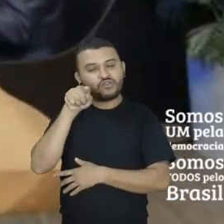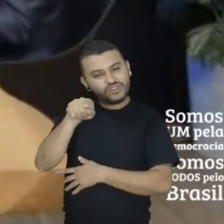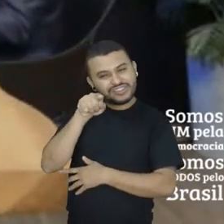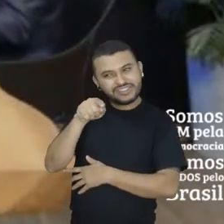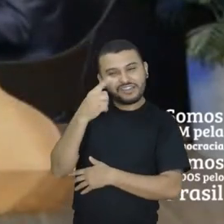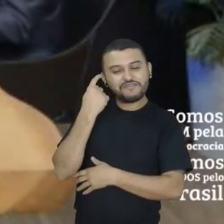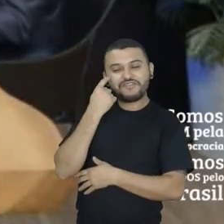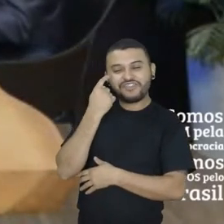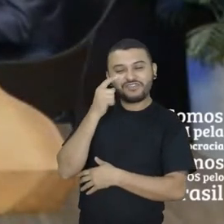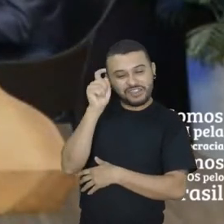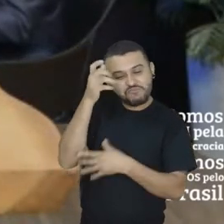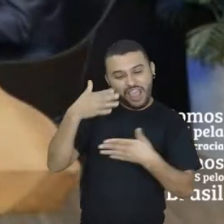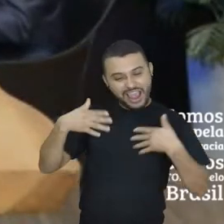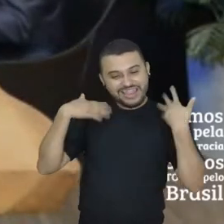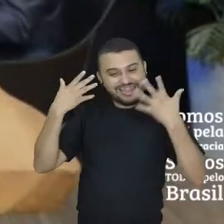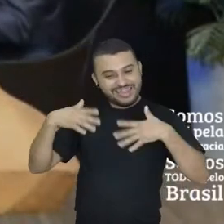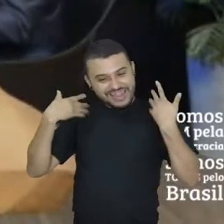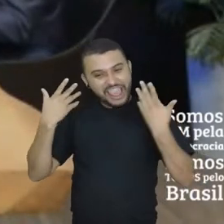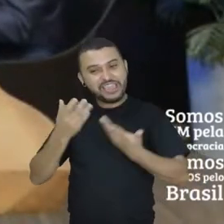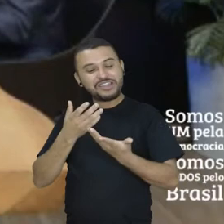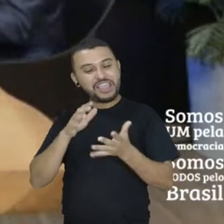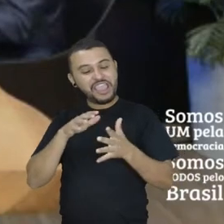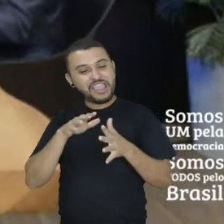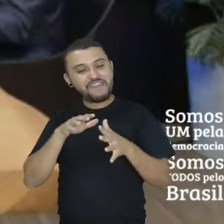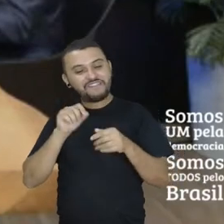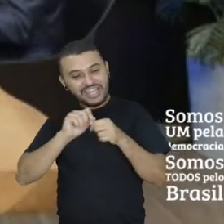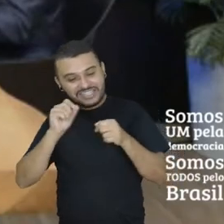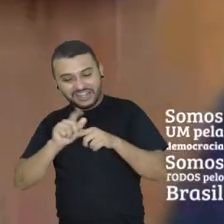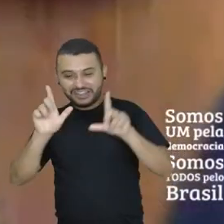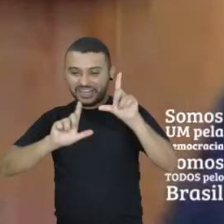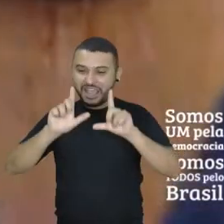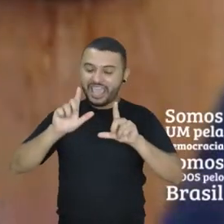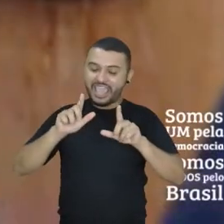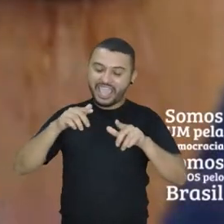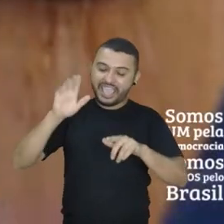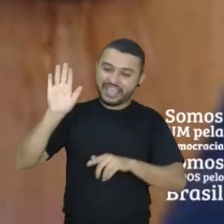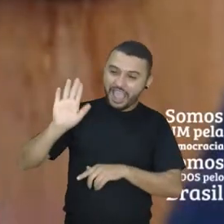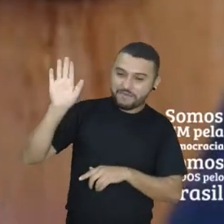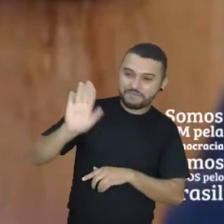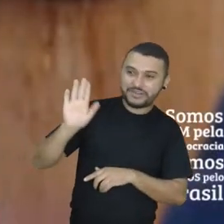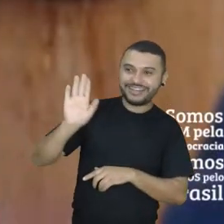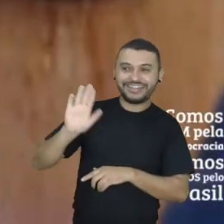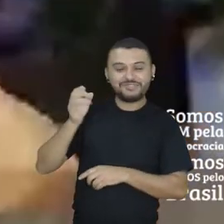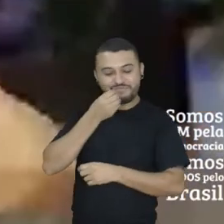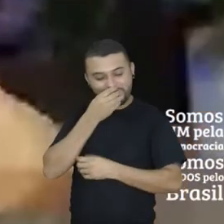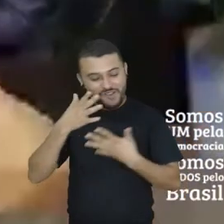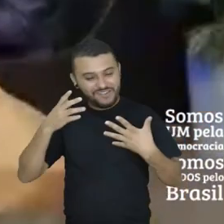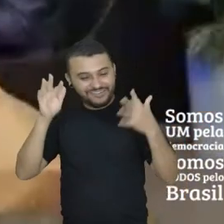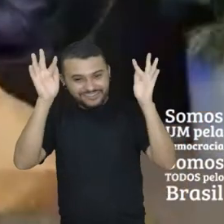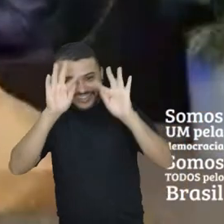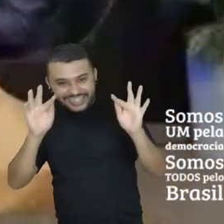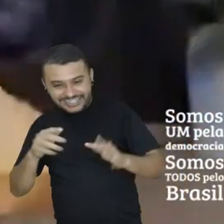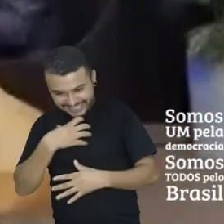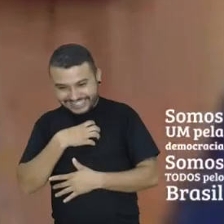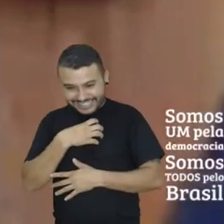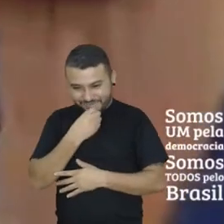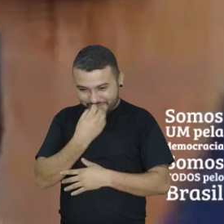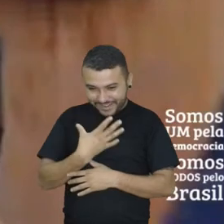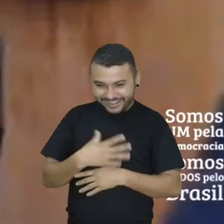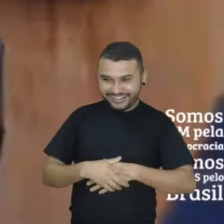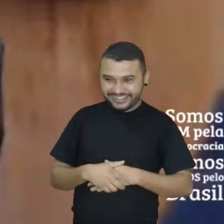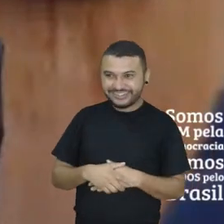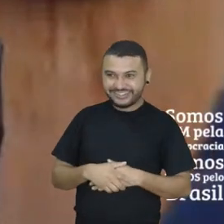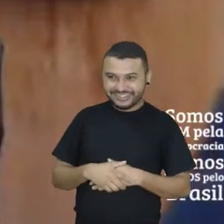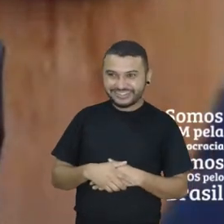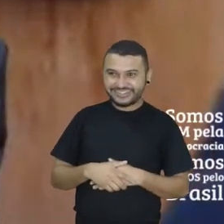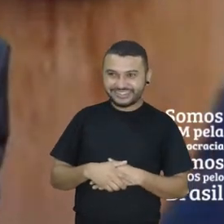fazendo campanha. Nunca vi o senhor tão alegre fazendo campanha. Está feliz, candidato? Domingo